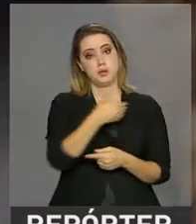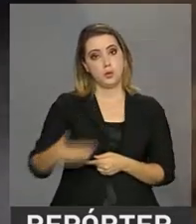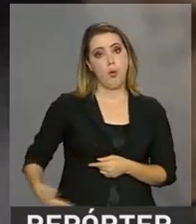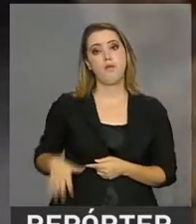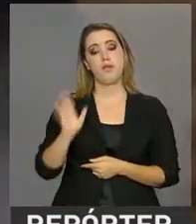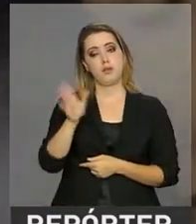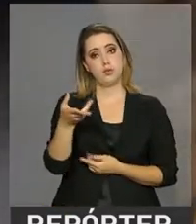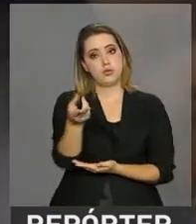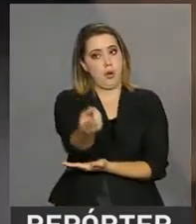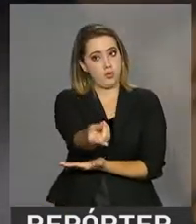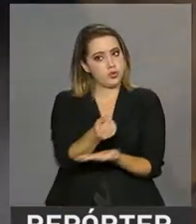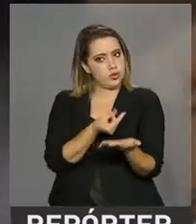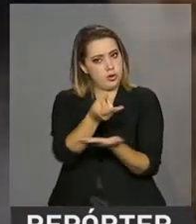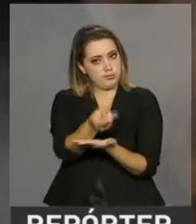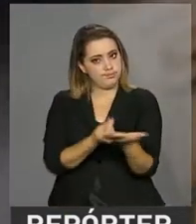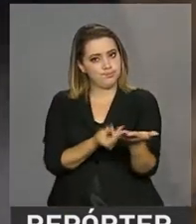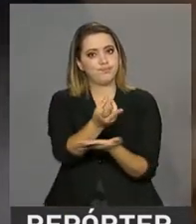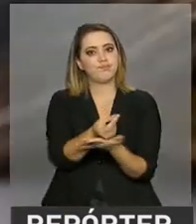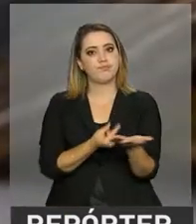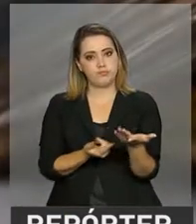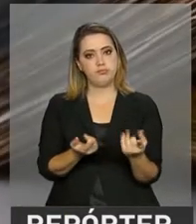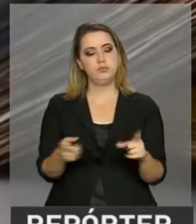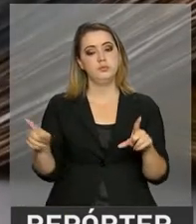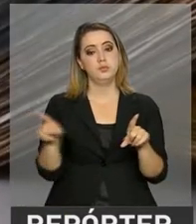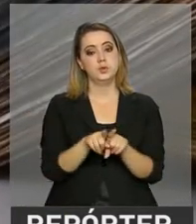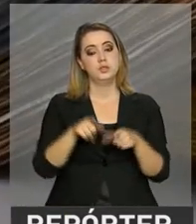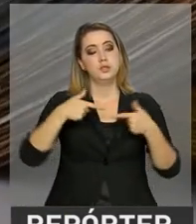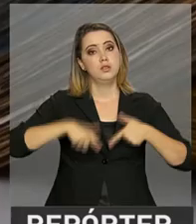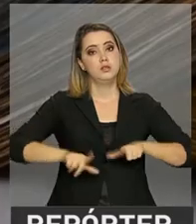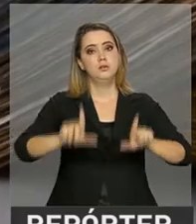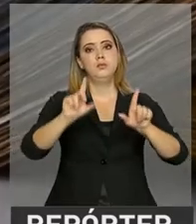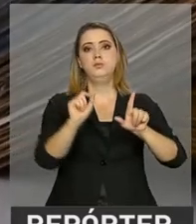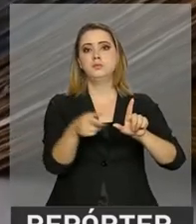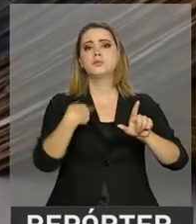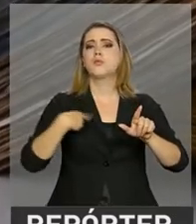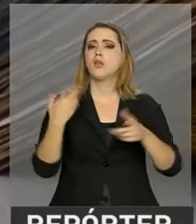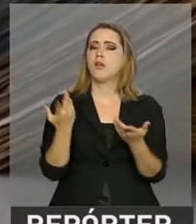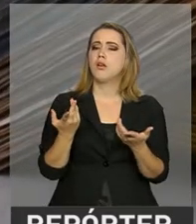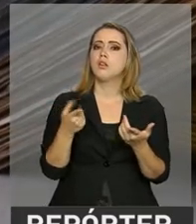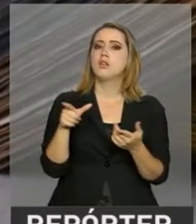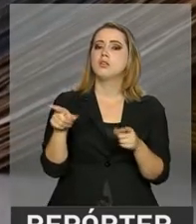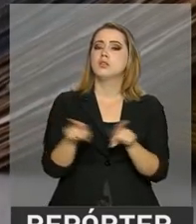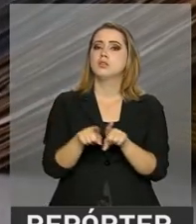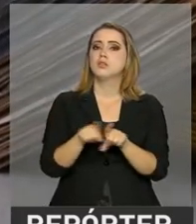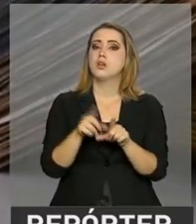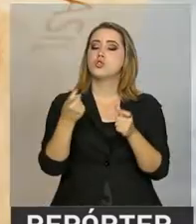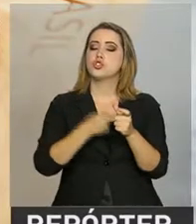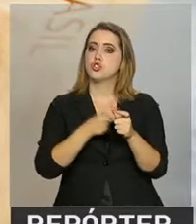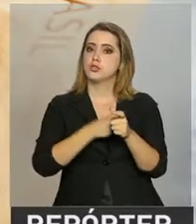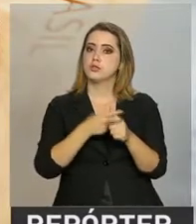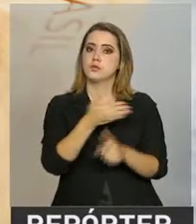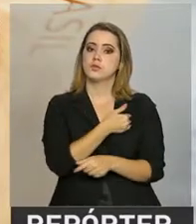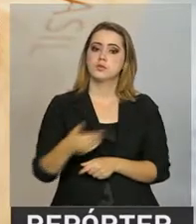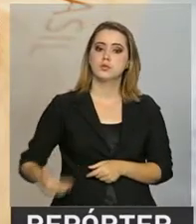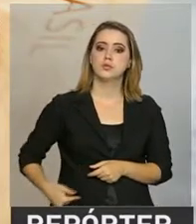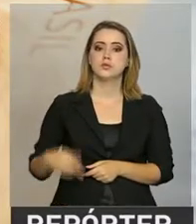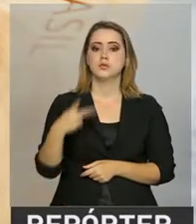injeção imediata de dinheiro na economia estes financiamentos formam a chamada dívida pública em